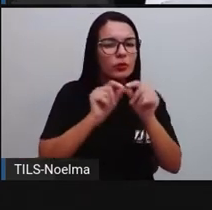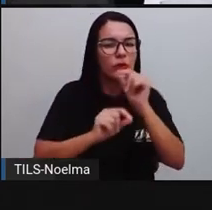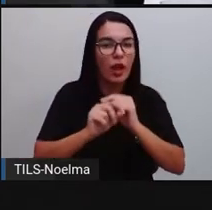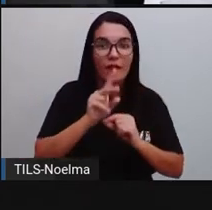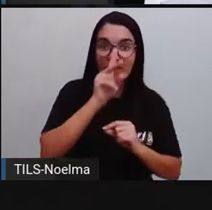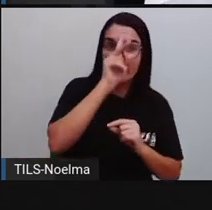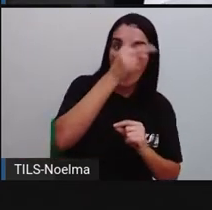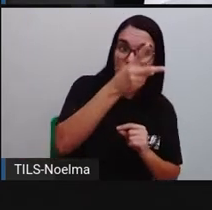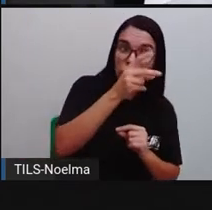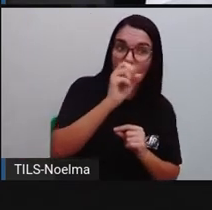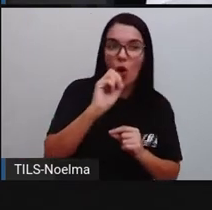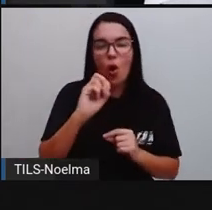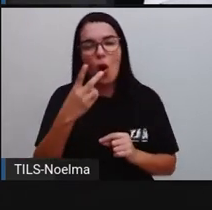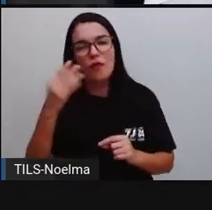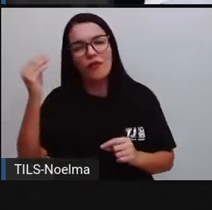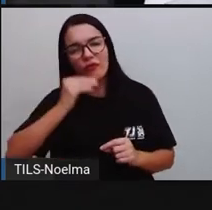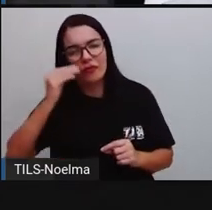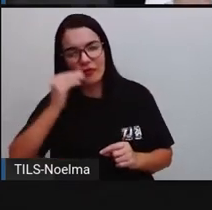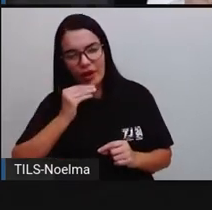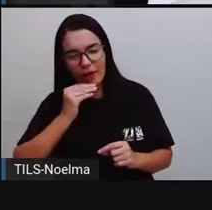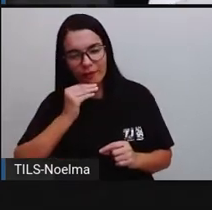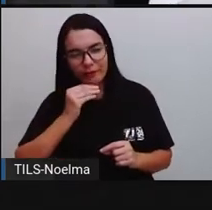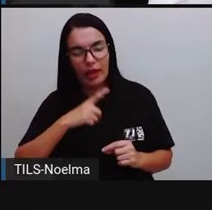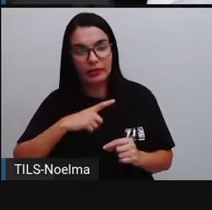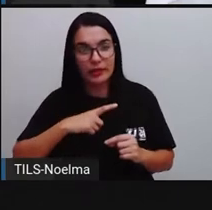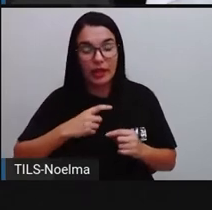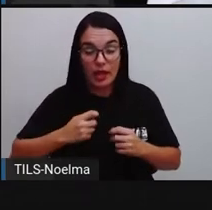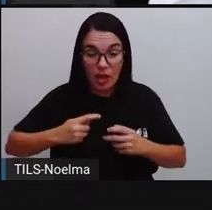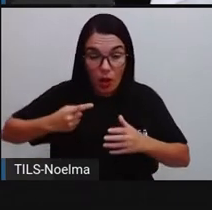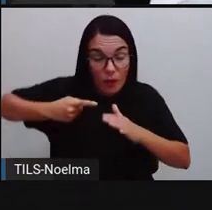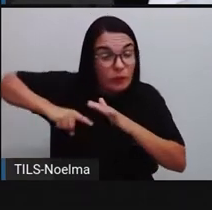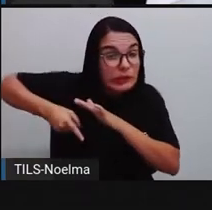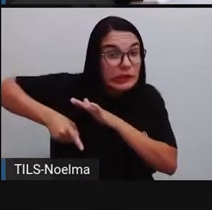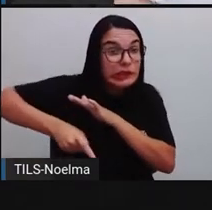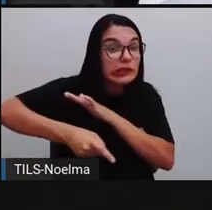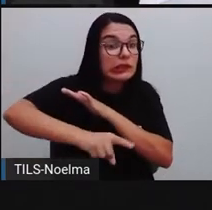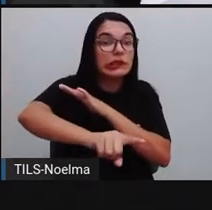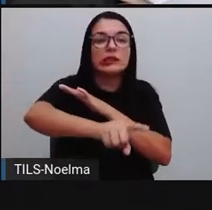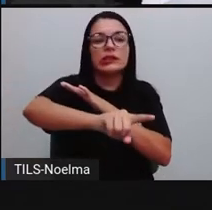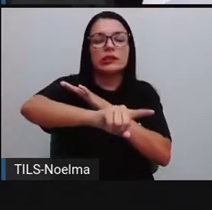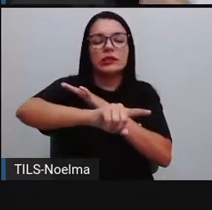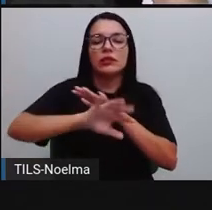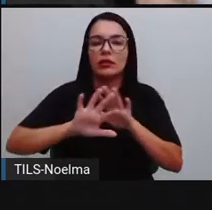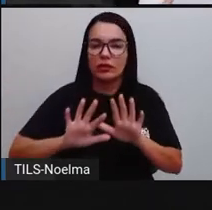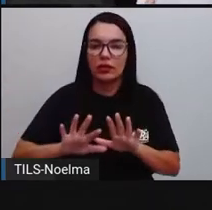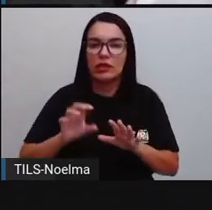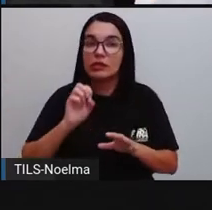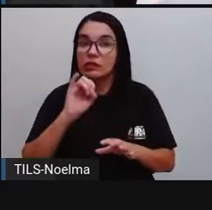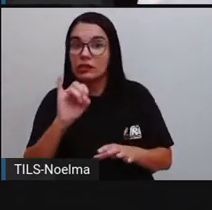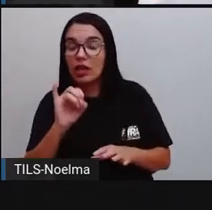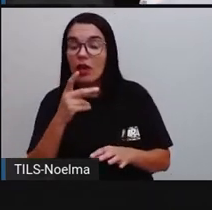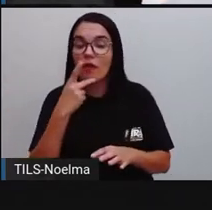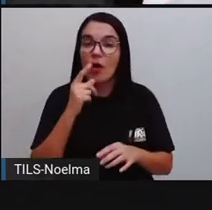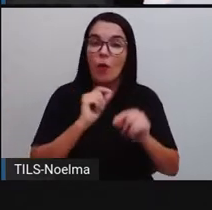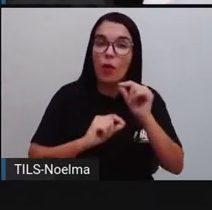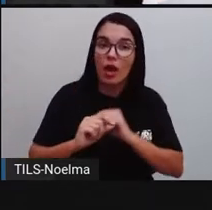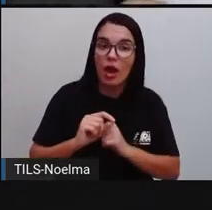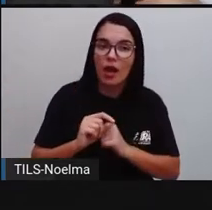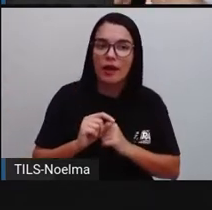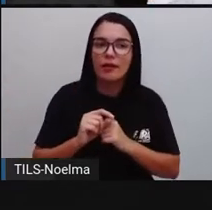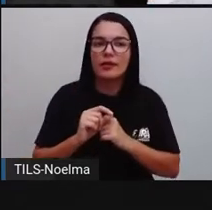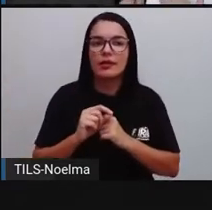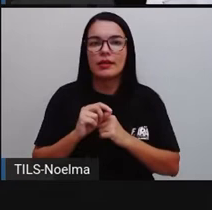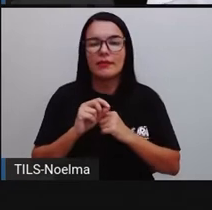então o som forte é e o som fraco vai dizer vai dizer respeito ali